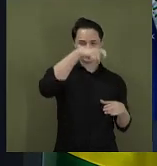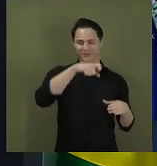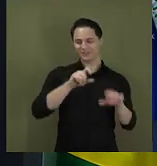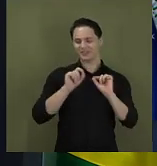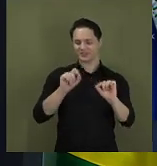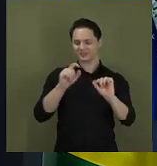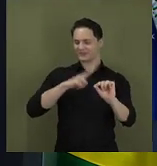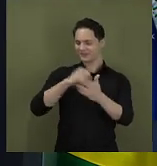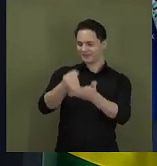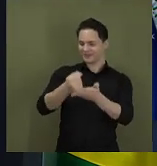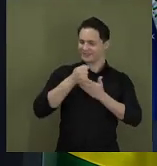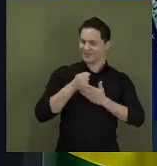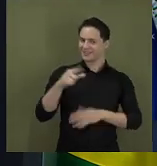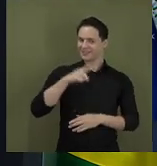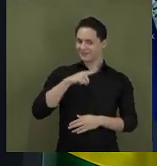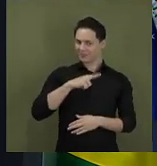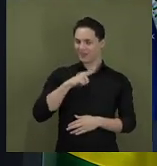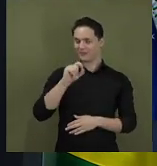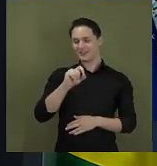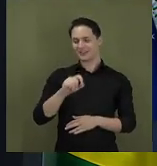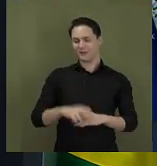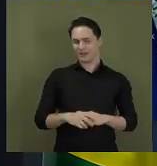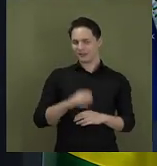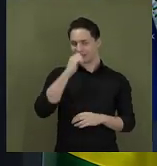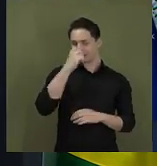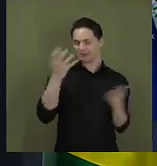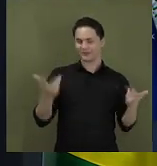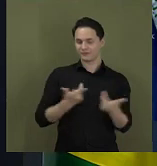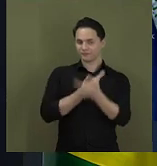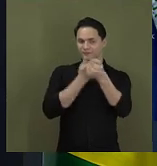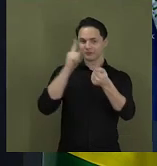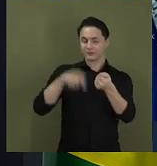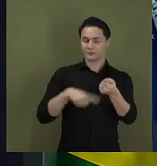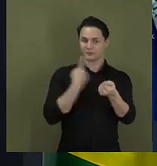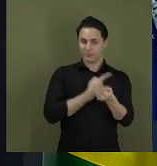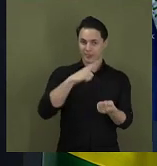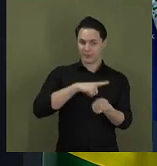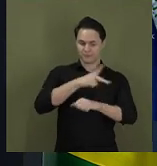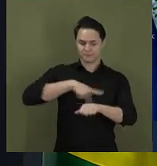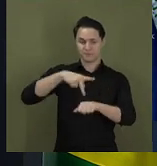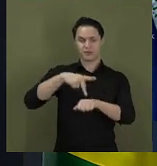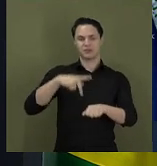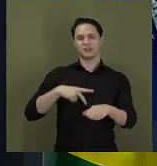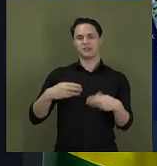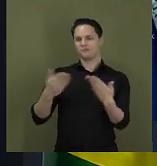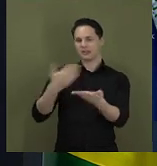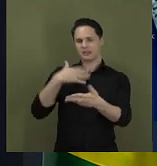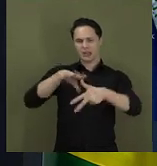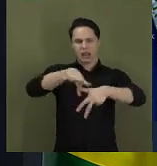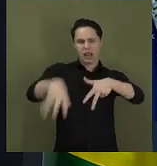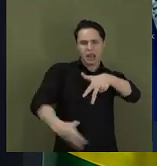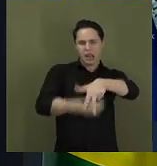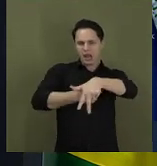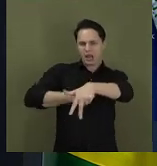rombo tão grande e não quebrar. Olha que país fantástico que nós temos. Foi vilipendiado, foi saqueado.